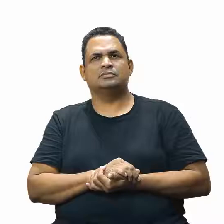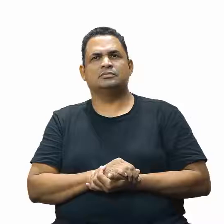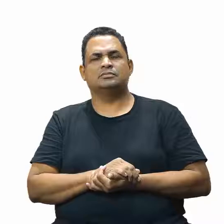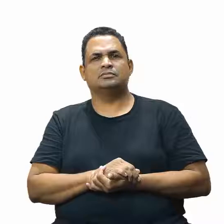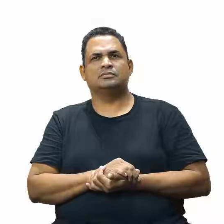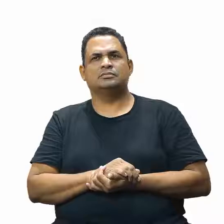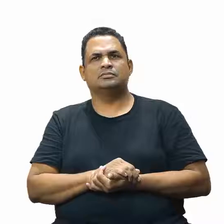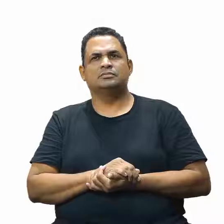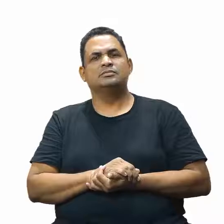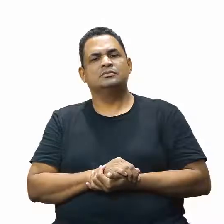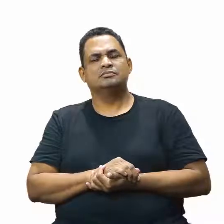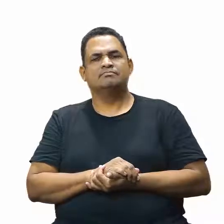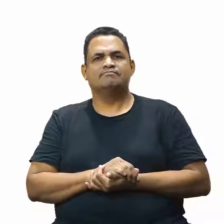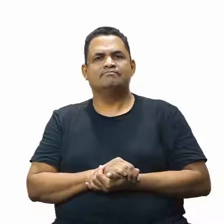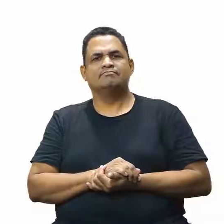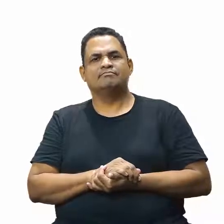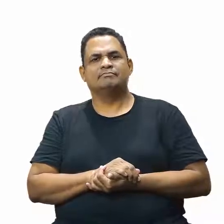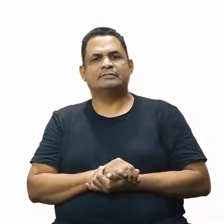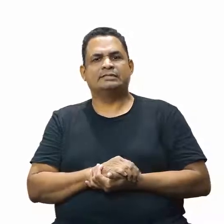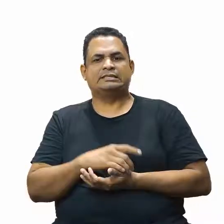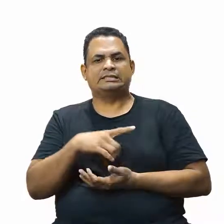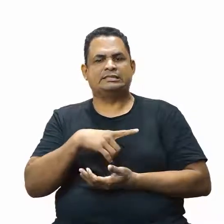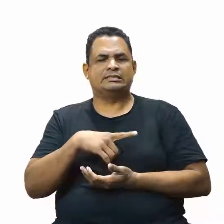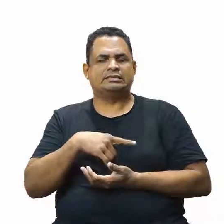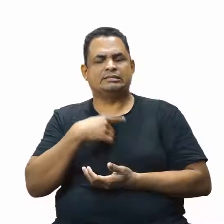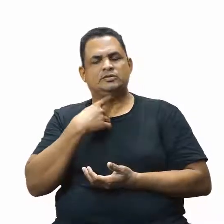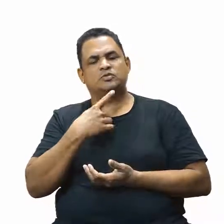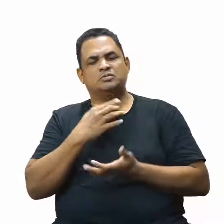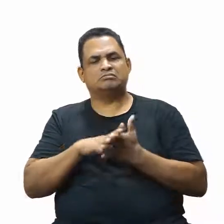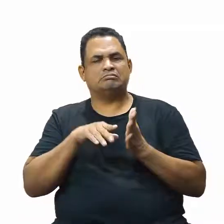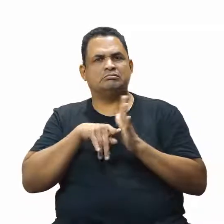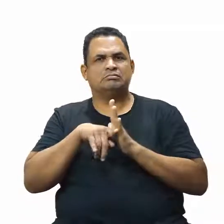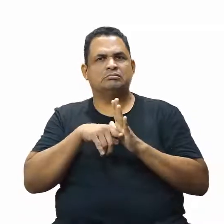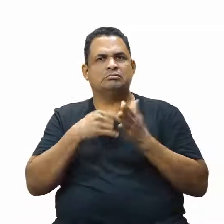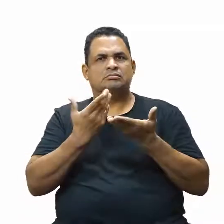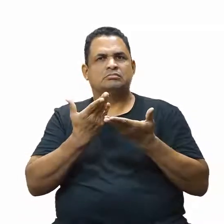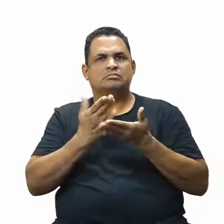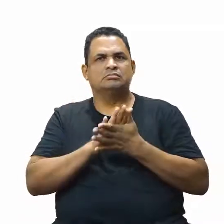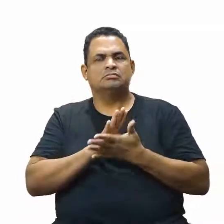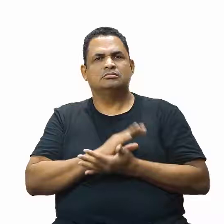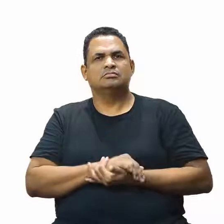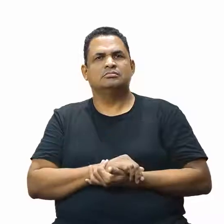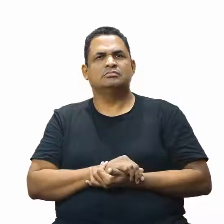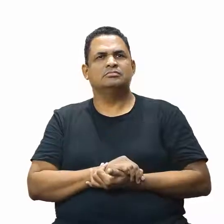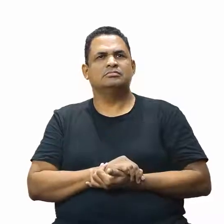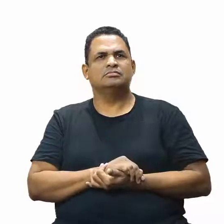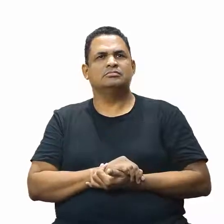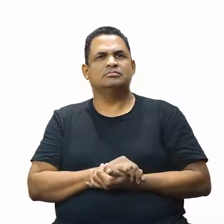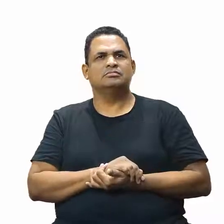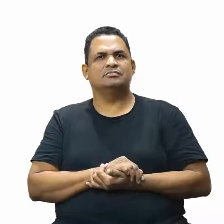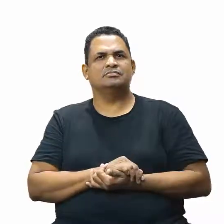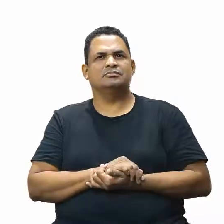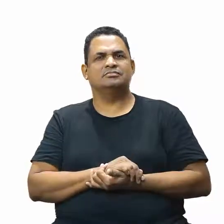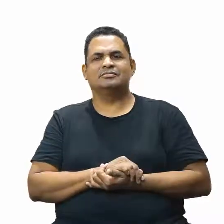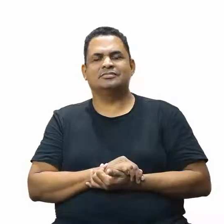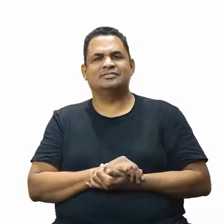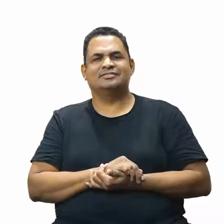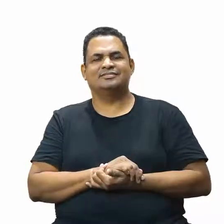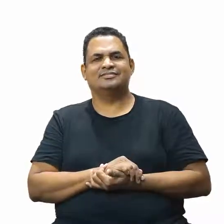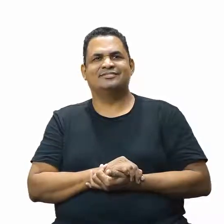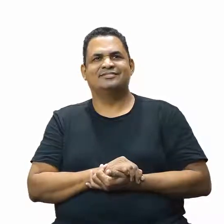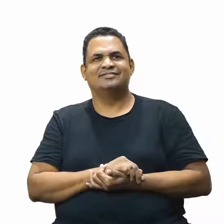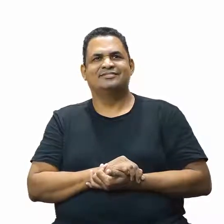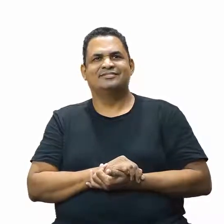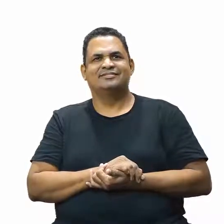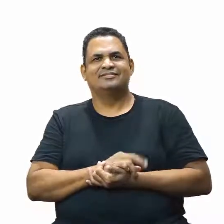Às vezes eu tenho até receio de analisar, mas vamos analisar. Eu vou porque eu sou doido. Hoje eu não devo ter tomado remédio.